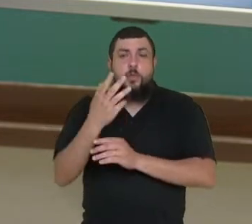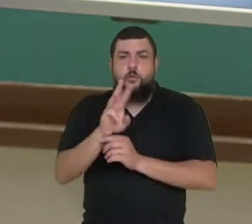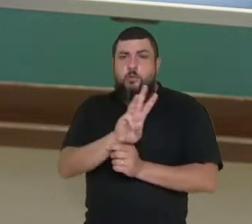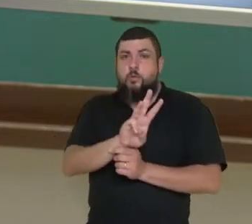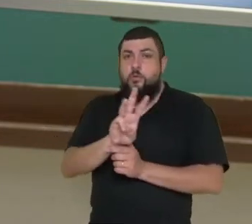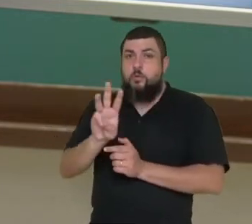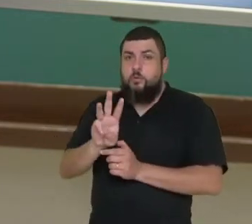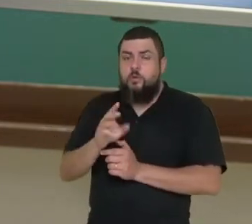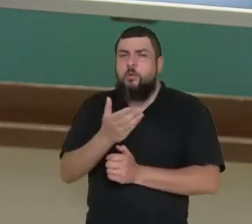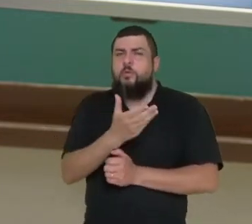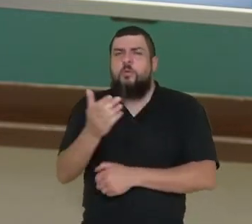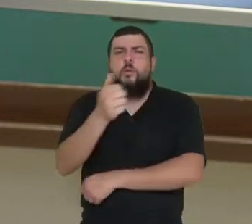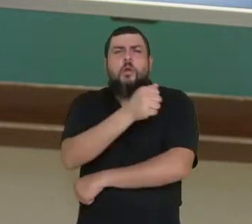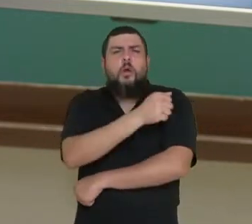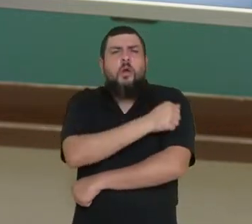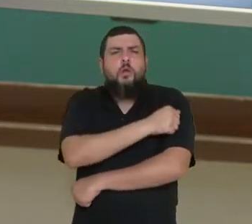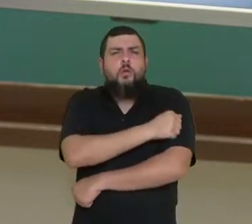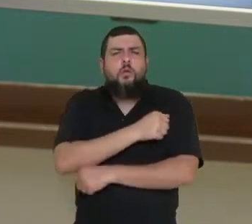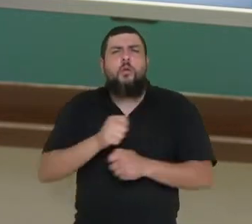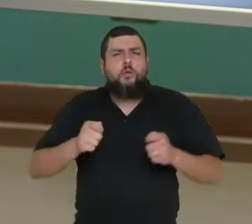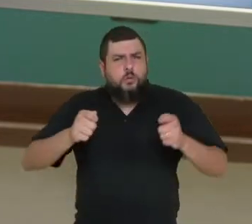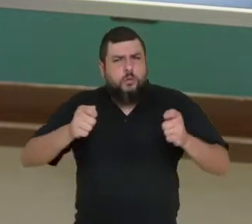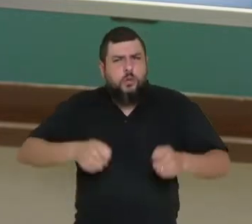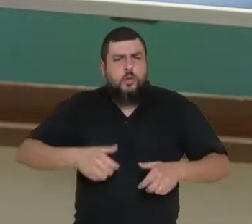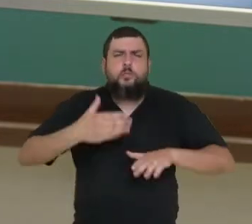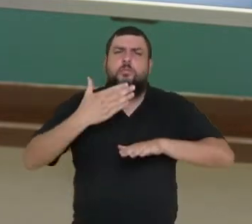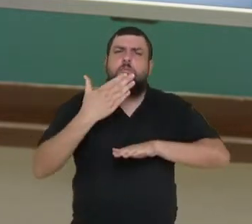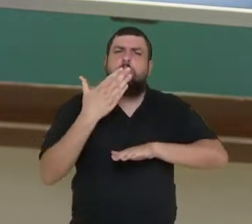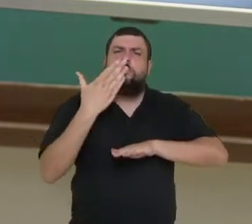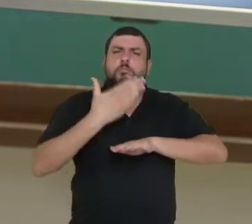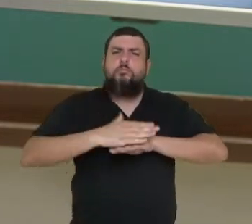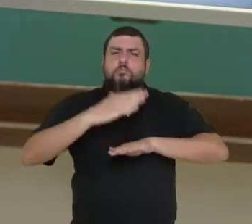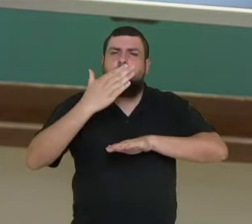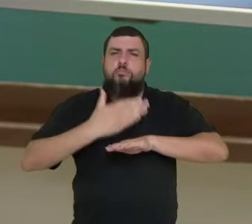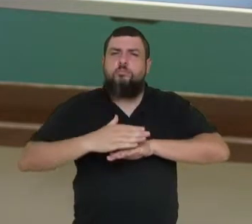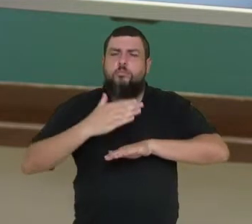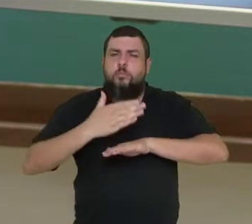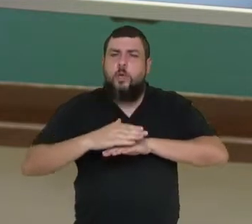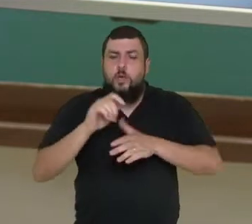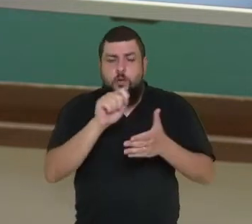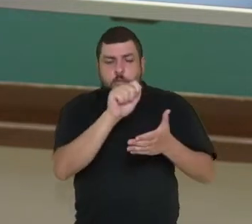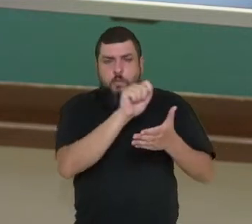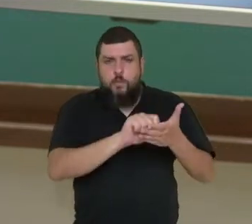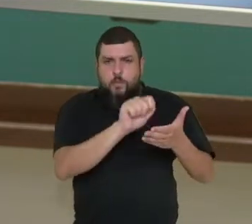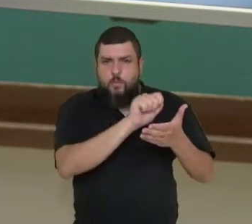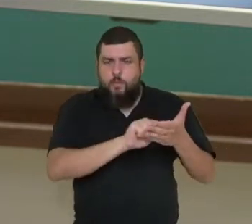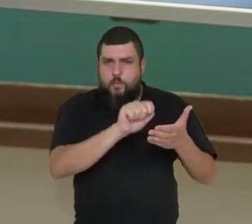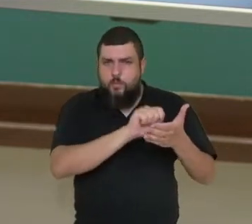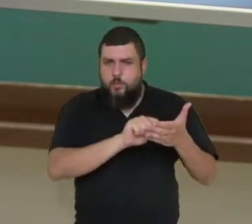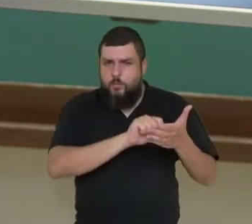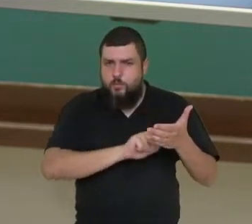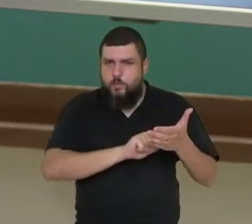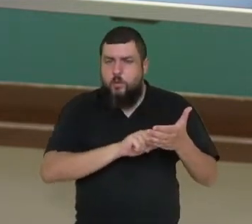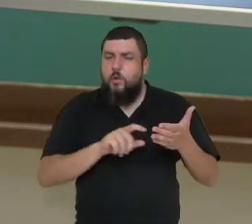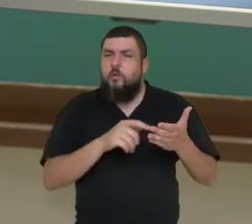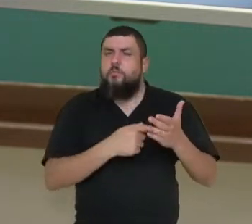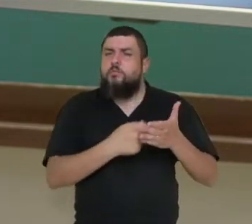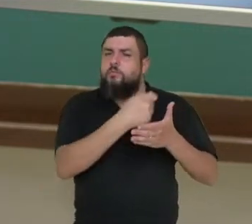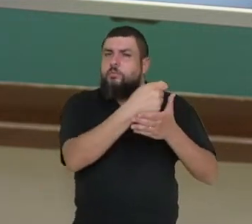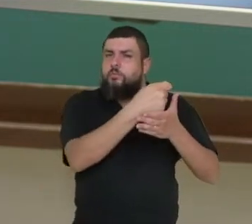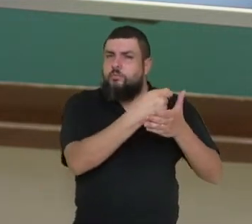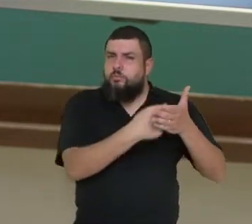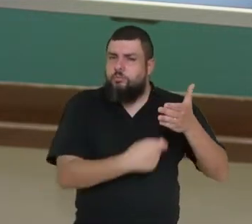do Paraná a possibilidade de melhorarem a proficiência na língua escrita por meio da produção de texto